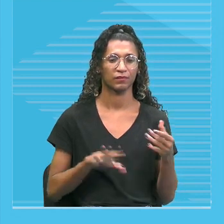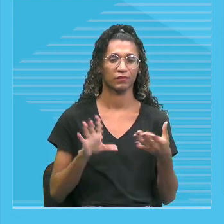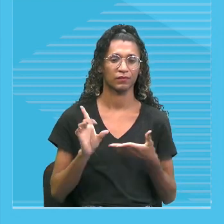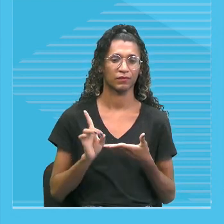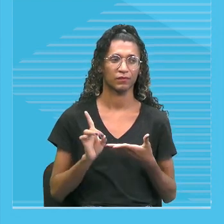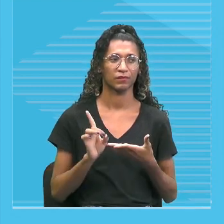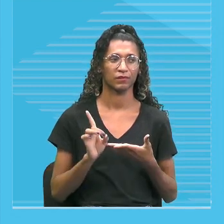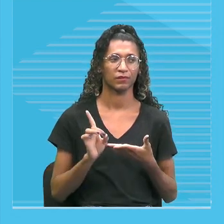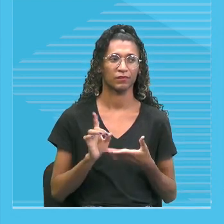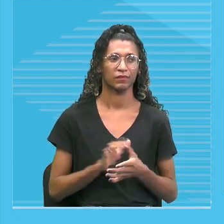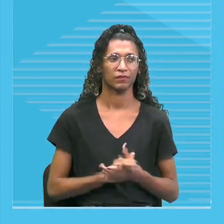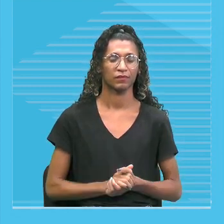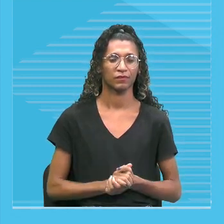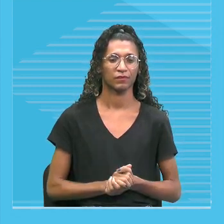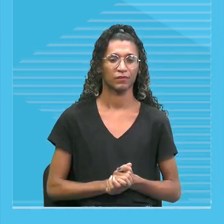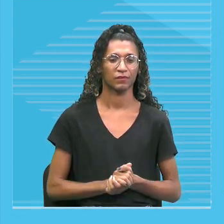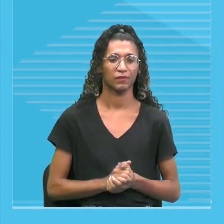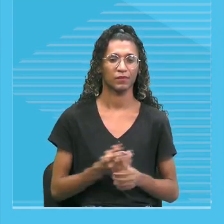passo